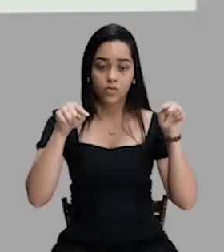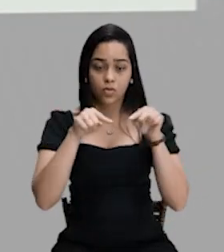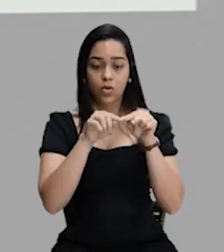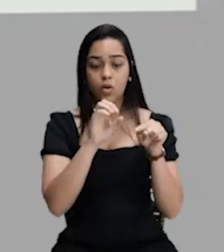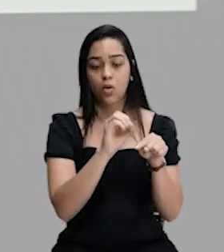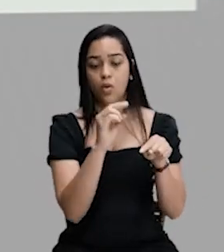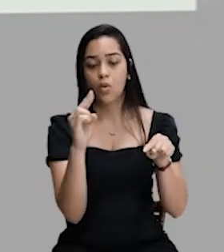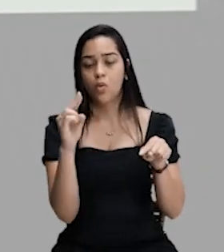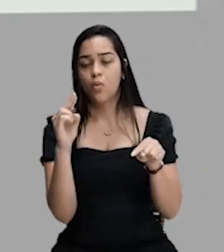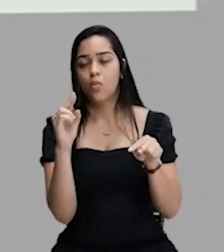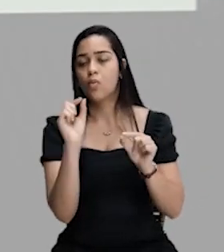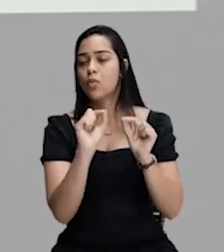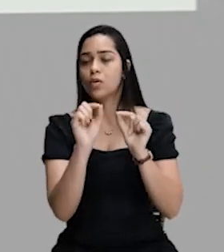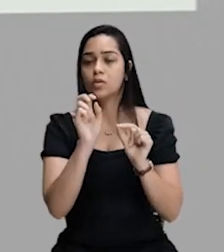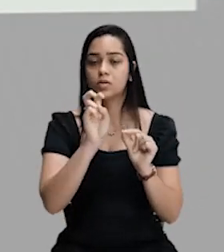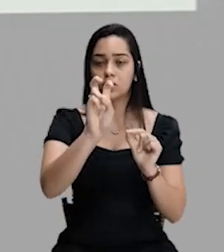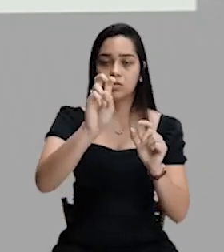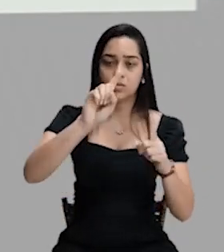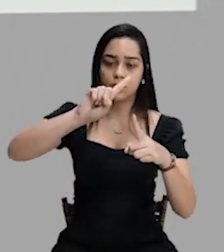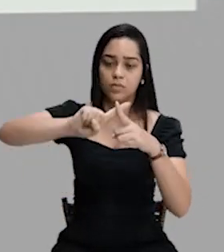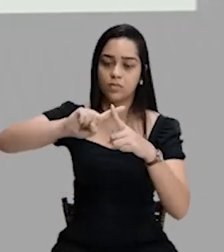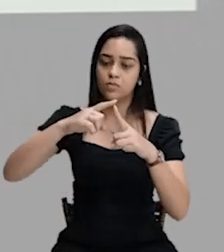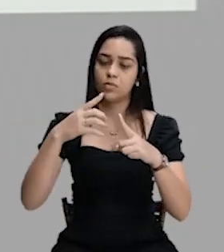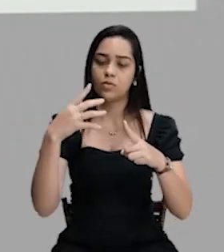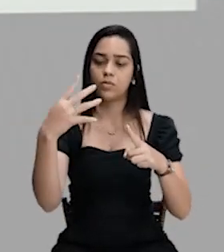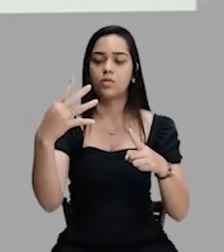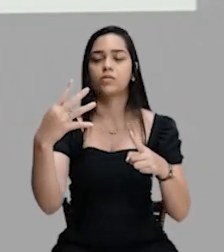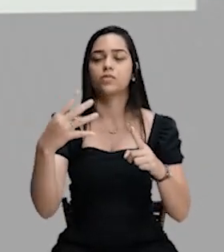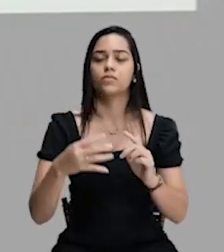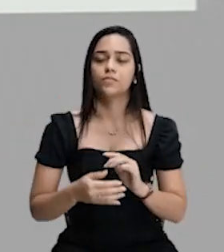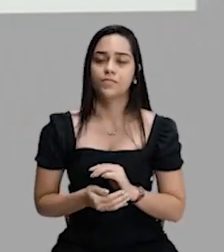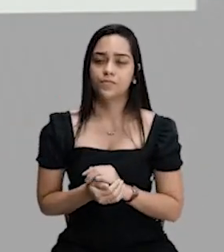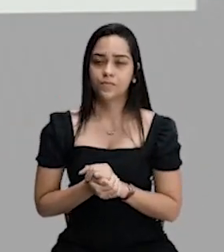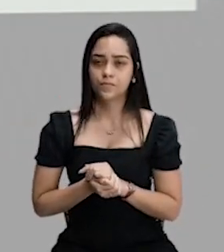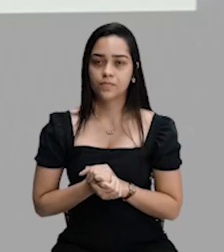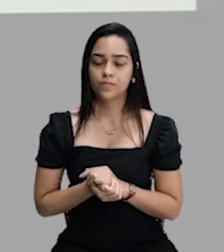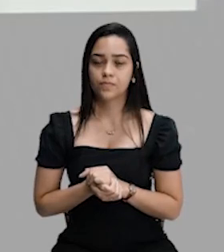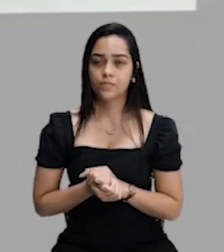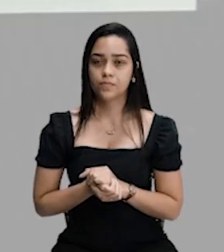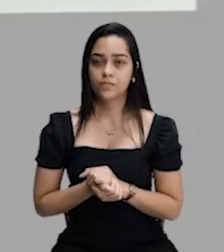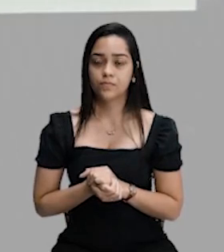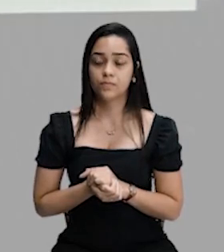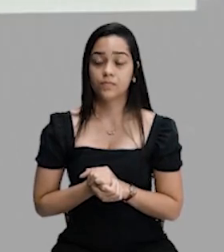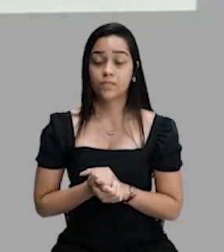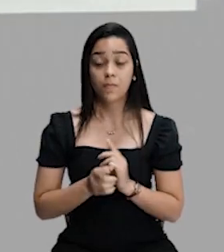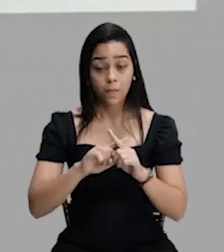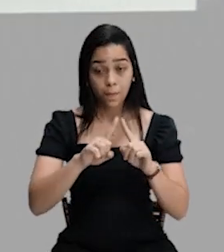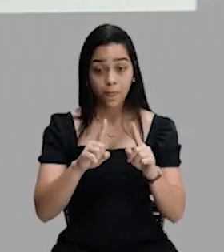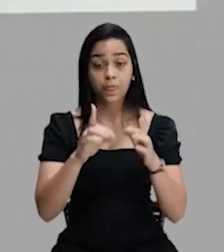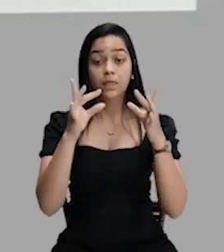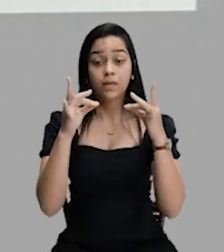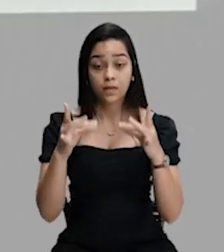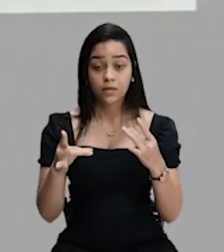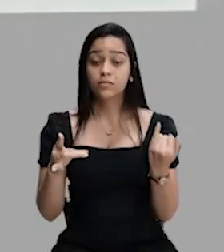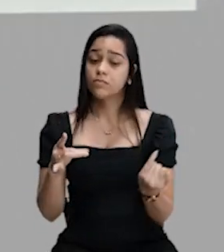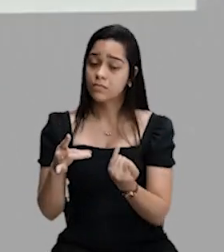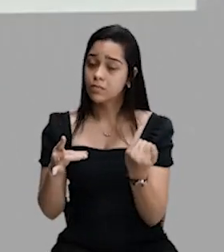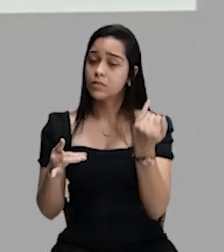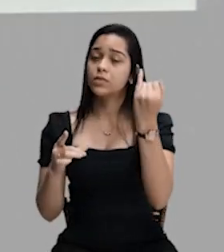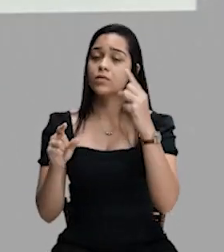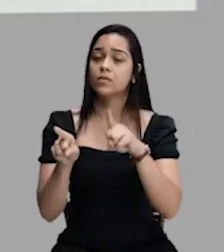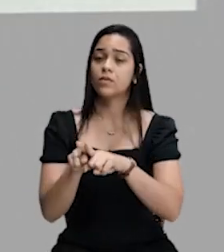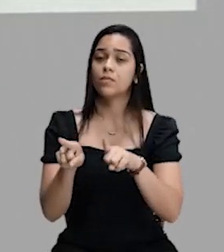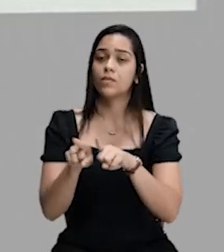quadriláteros eu pego cinco multiplicado por 4 Só que tem um detalhe bastante importante